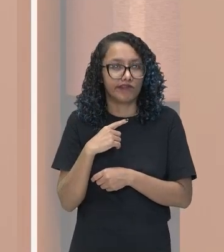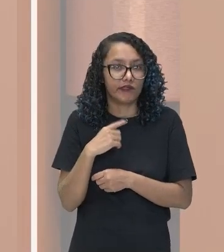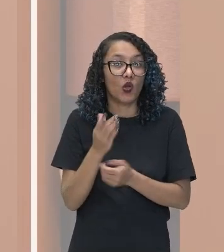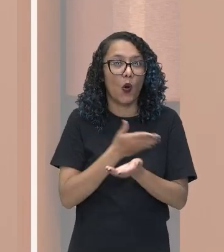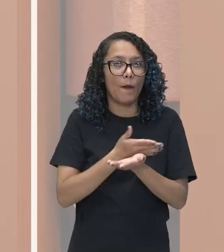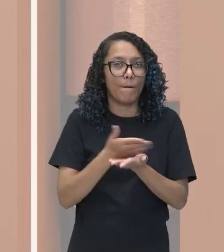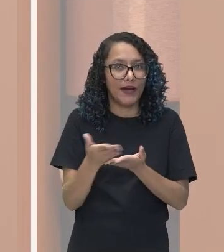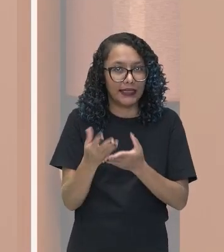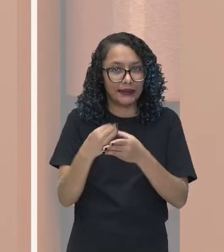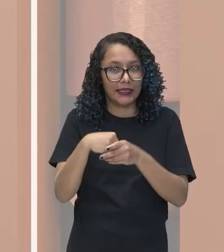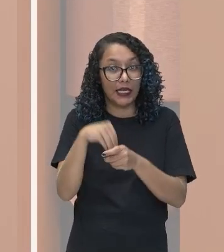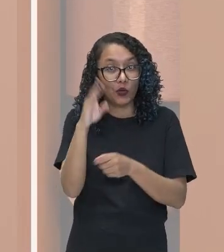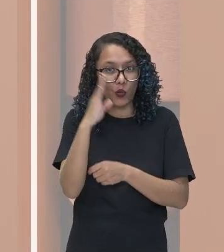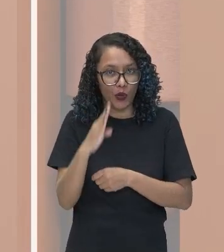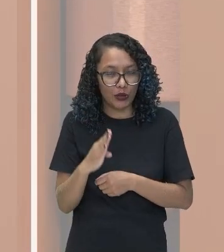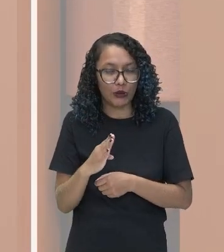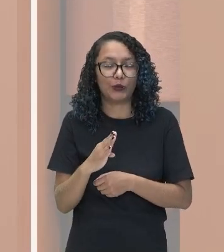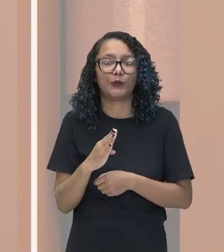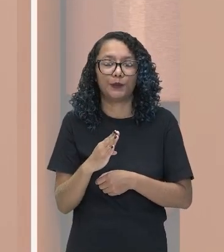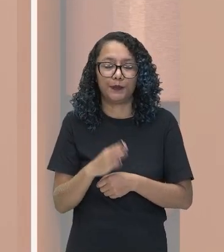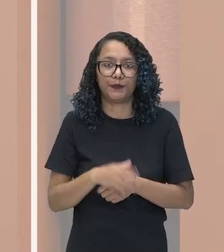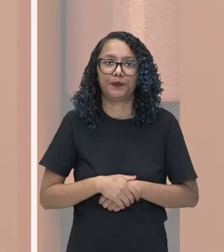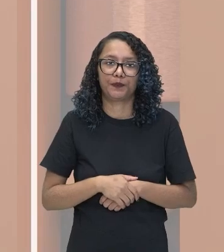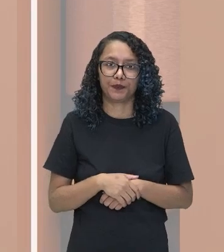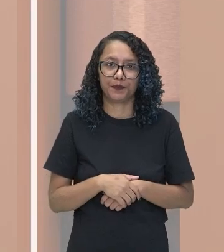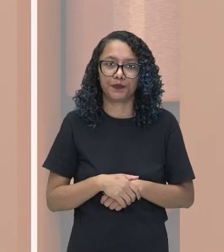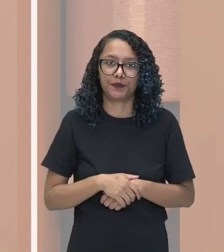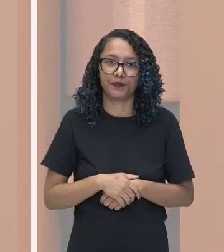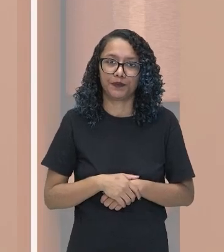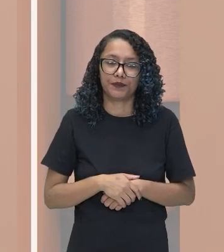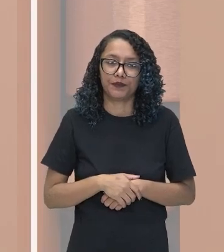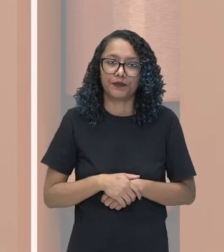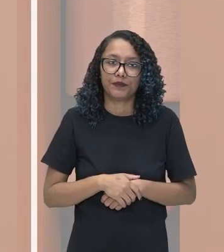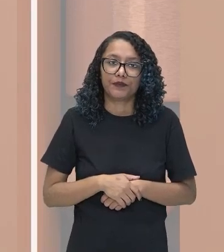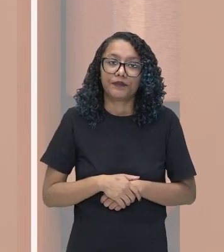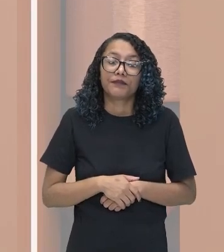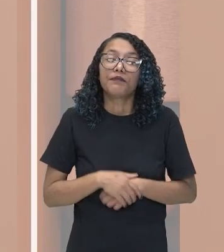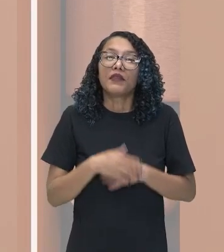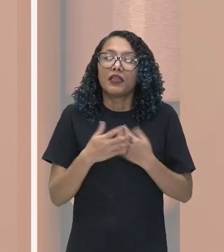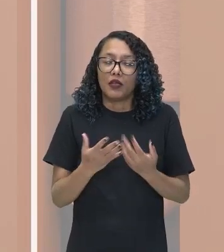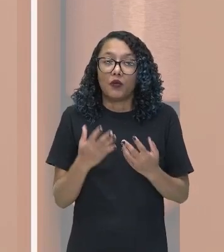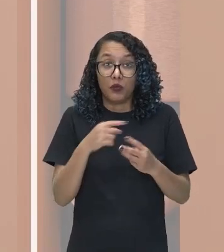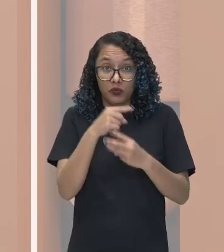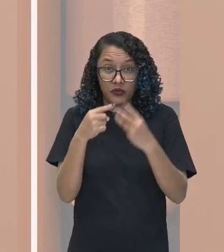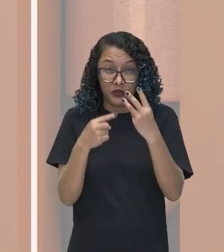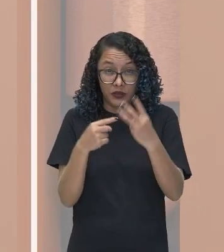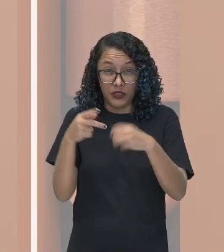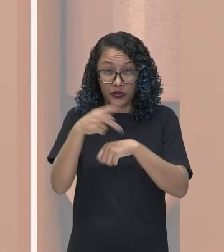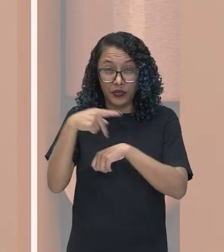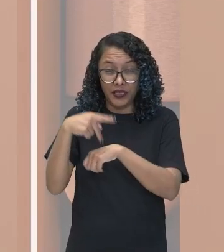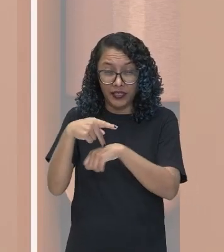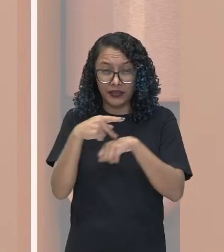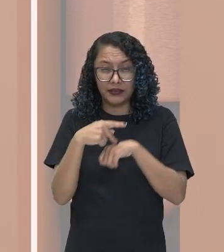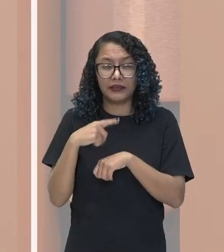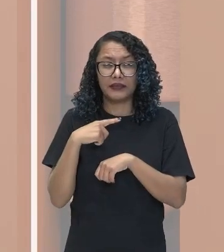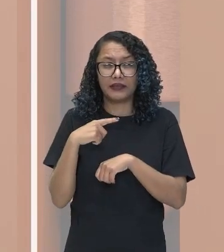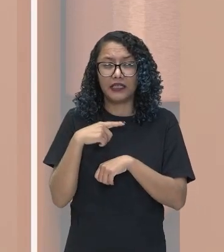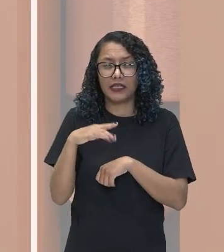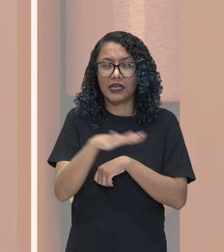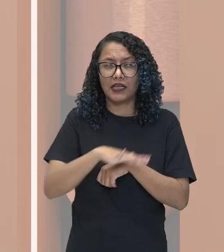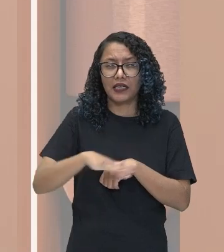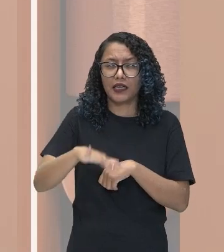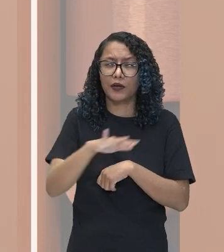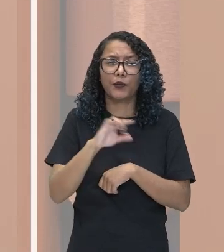aí no território do Brasil. A América Latina, ela apresenta áreas, que